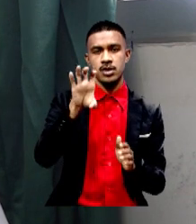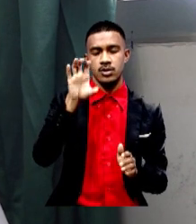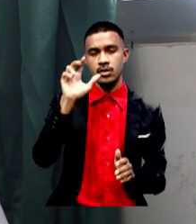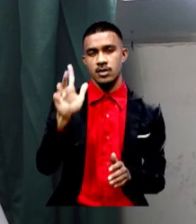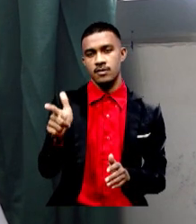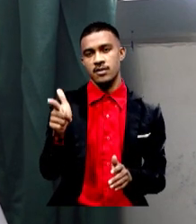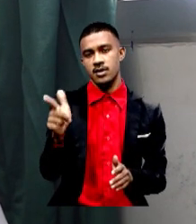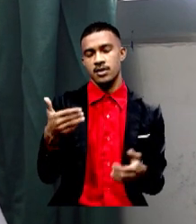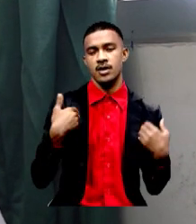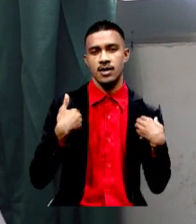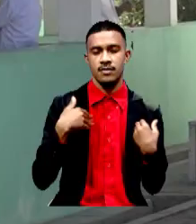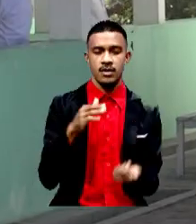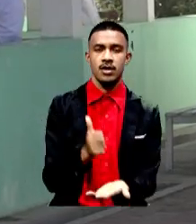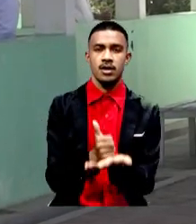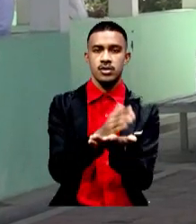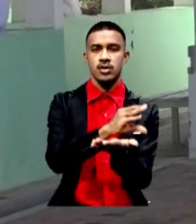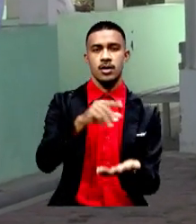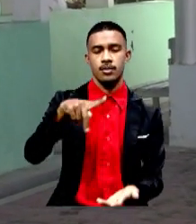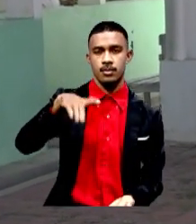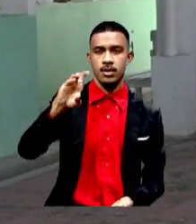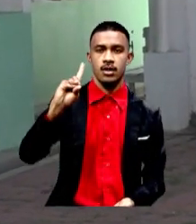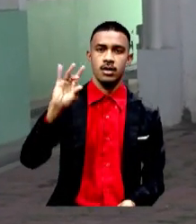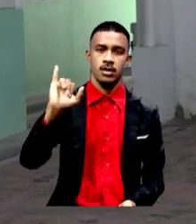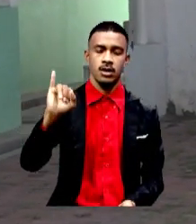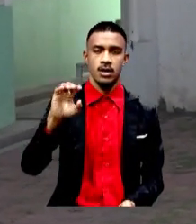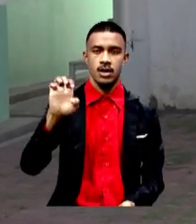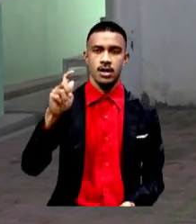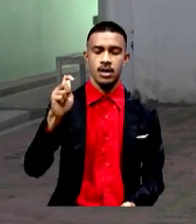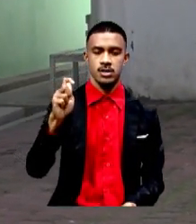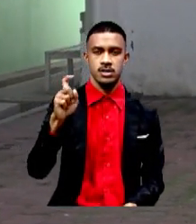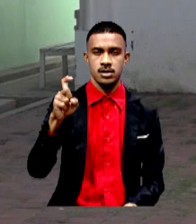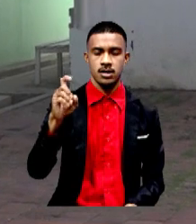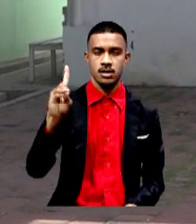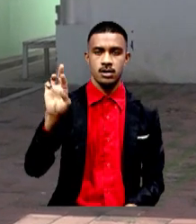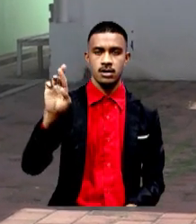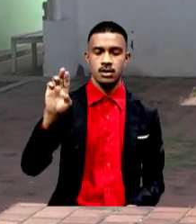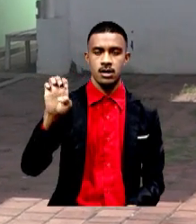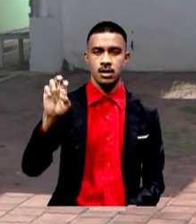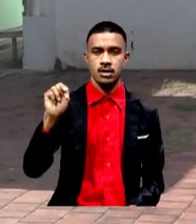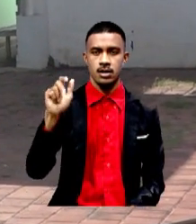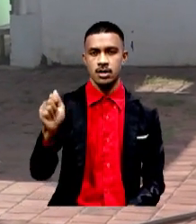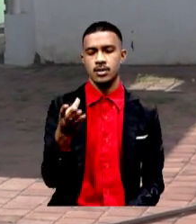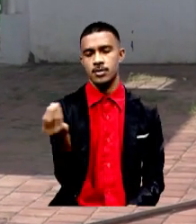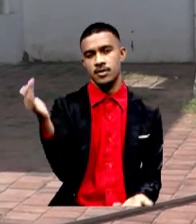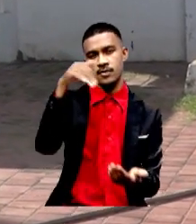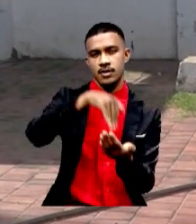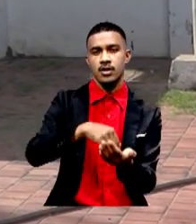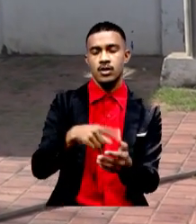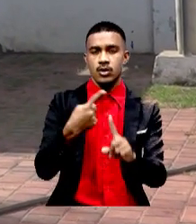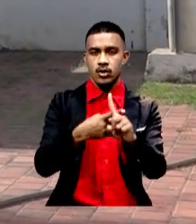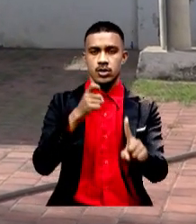iha externa, ou pedir externa. Significa que sirene bema kumihalo follow-up ba sirene nia moras. Husi